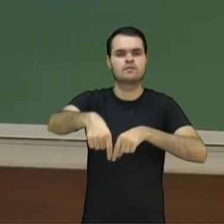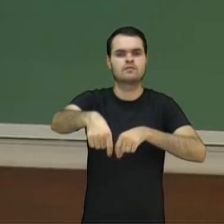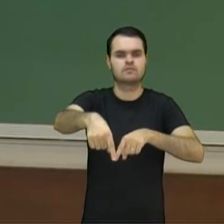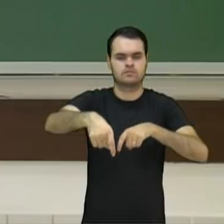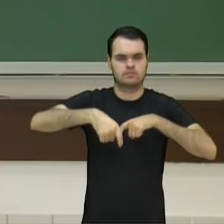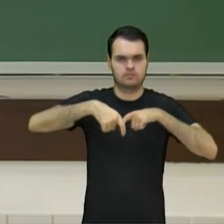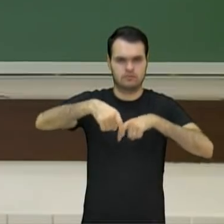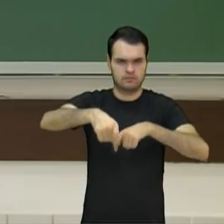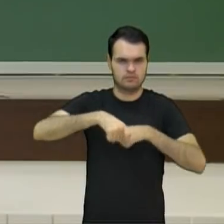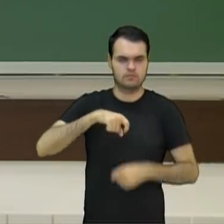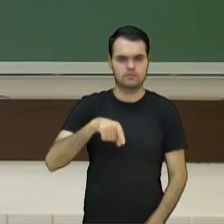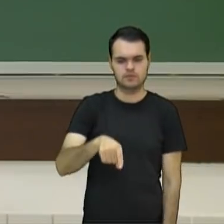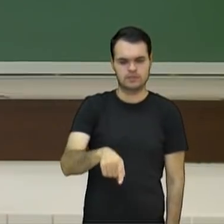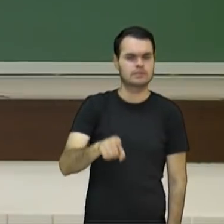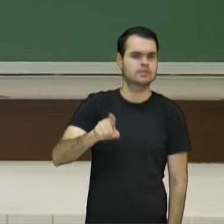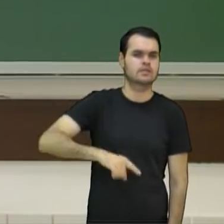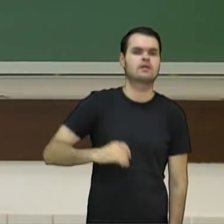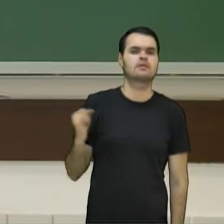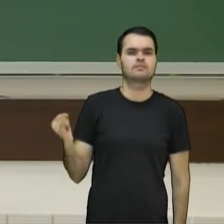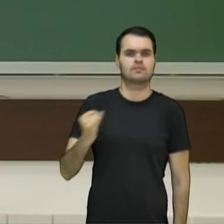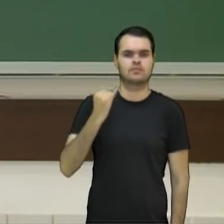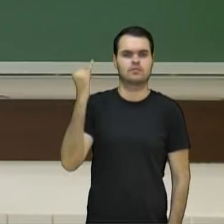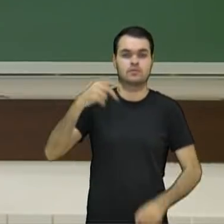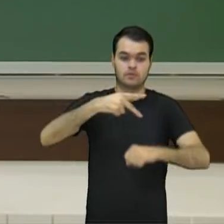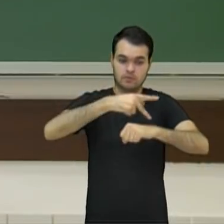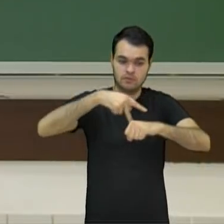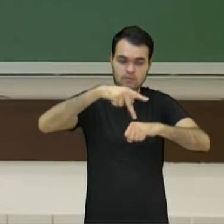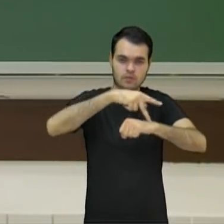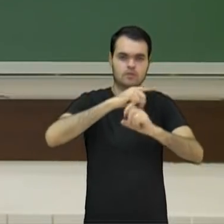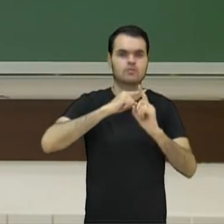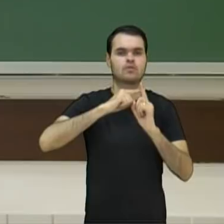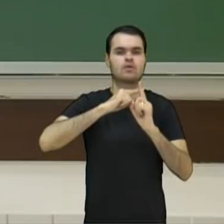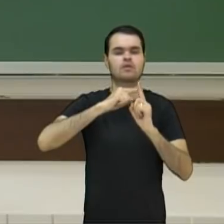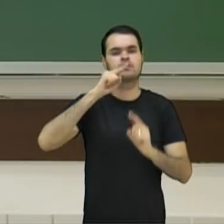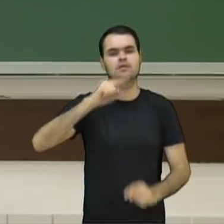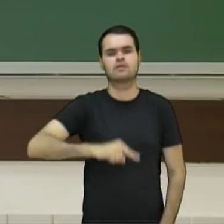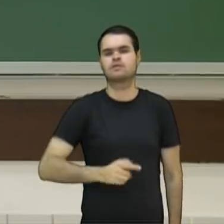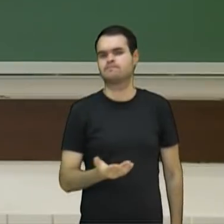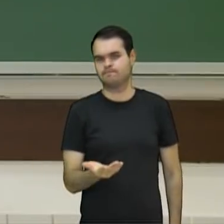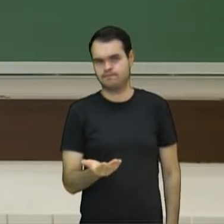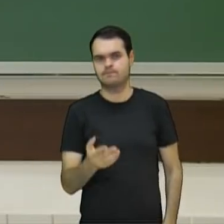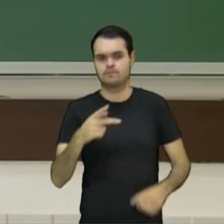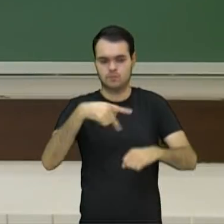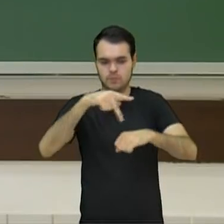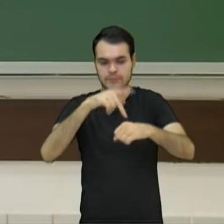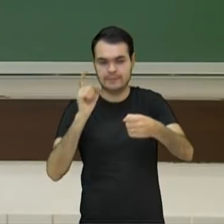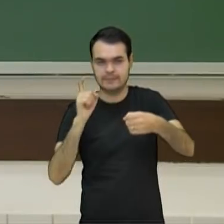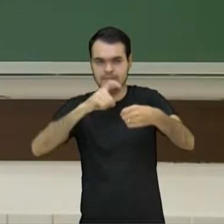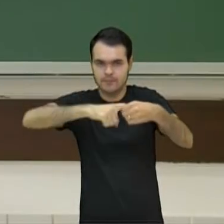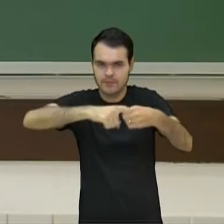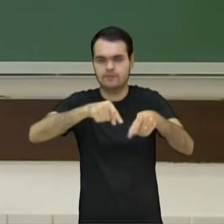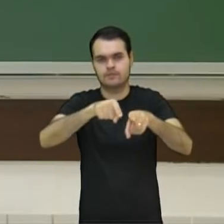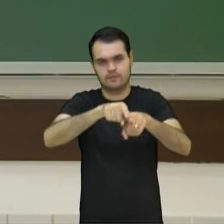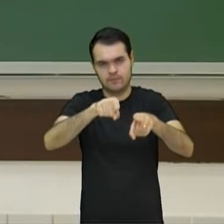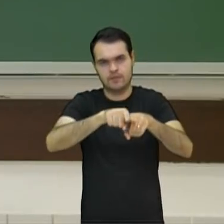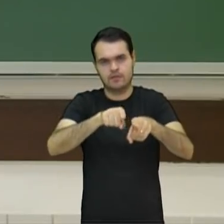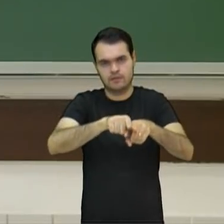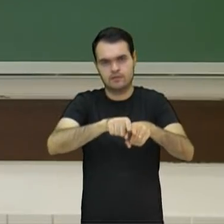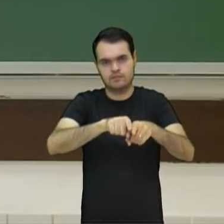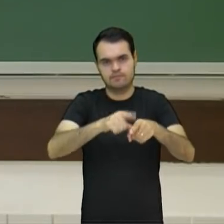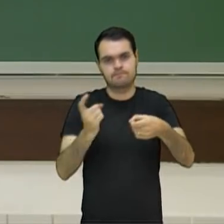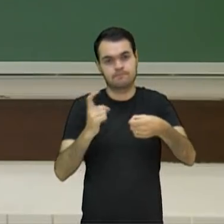uma atividade muito importante para os países, uma vez que eles dependem também dela